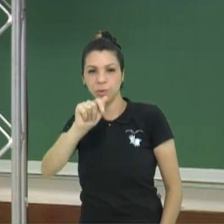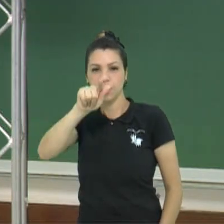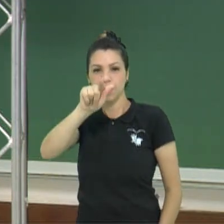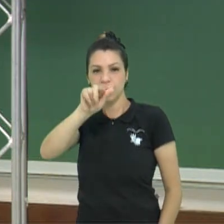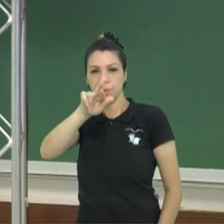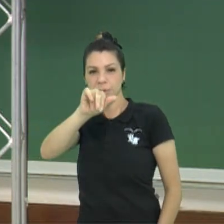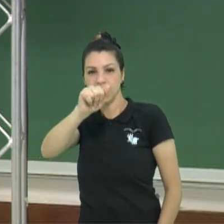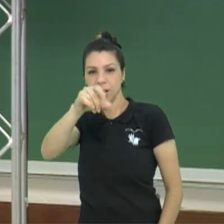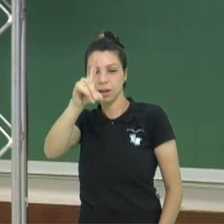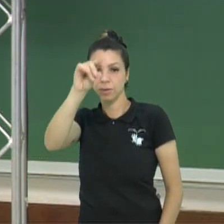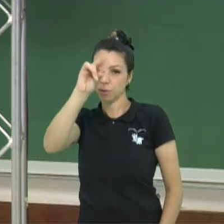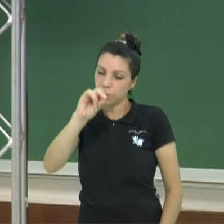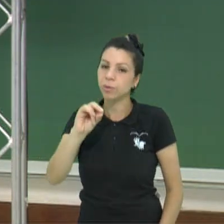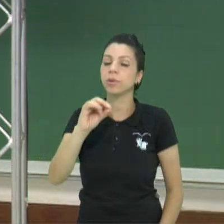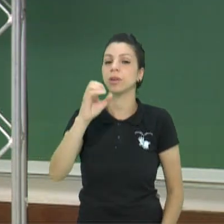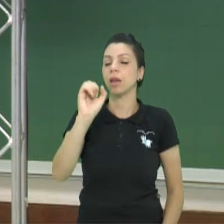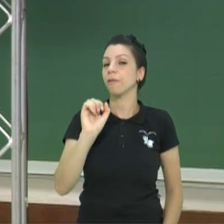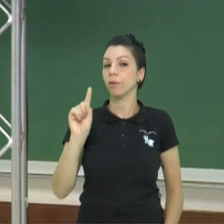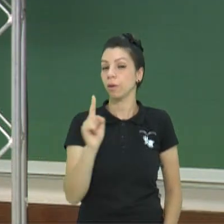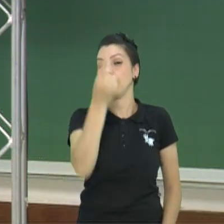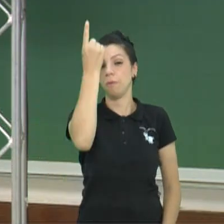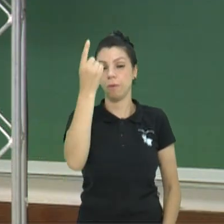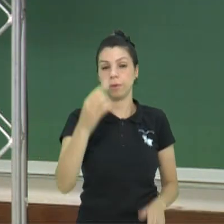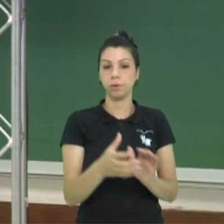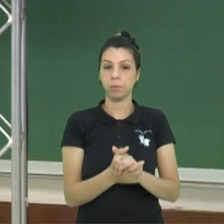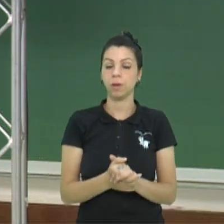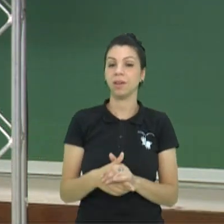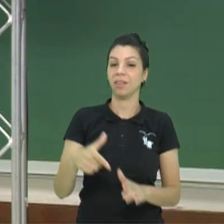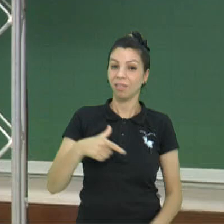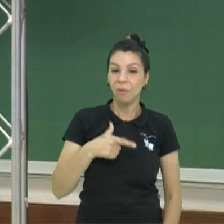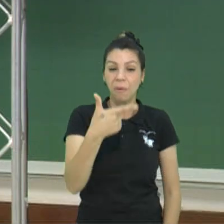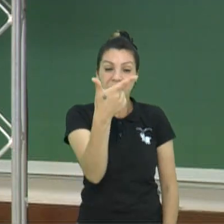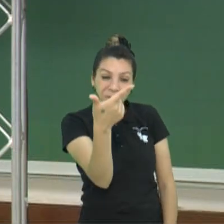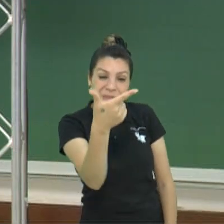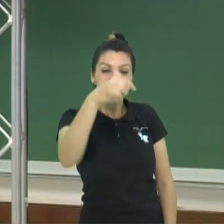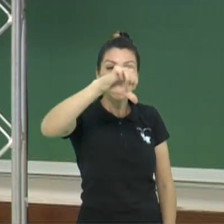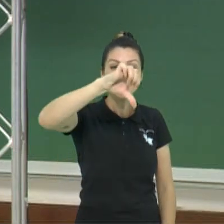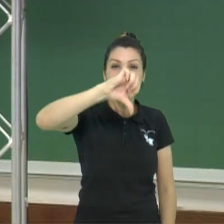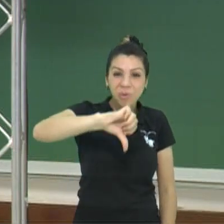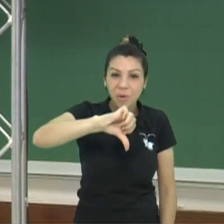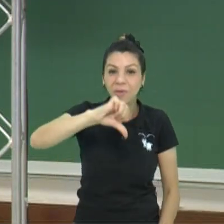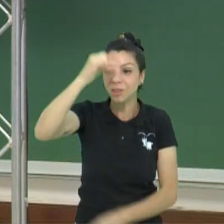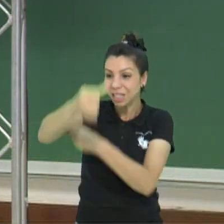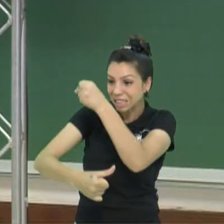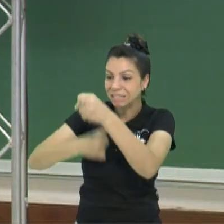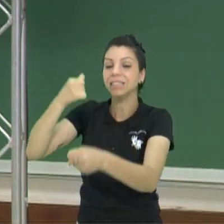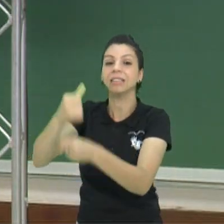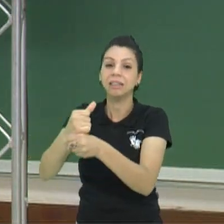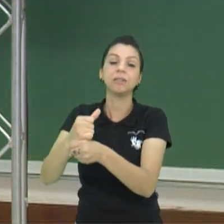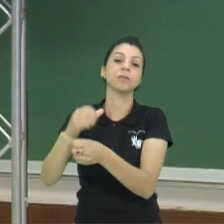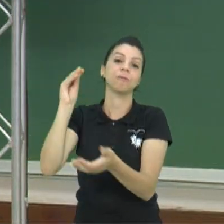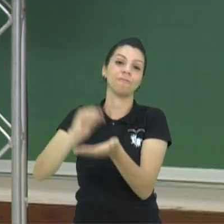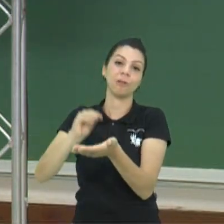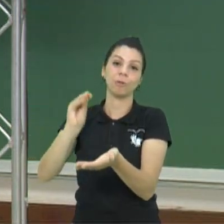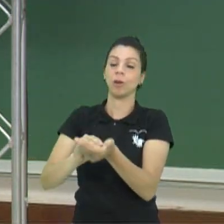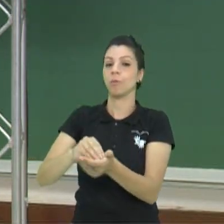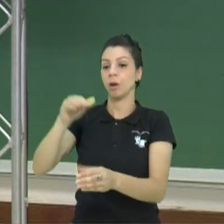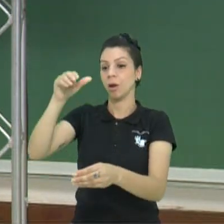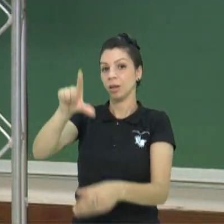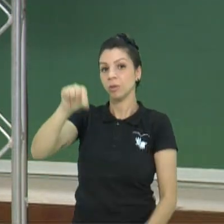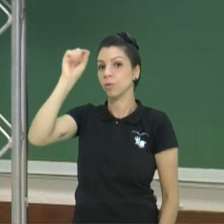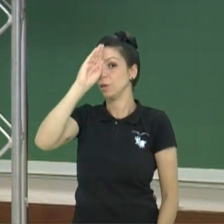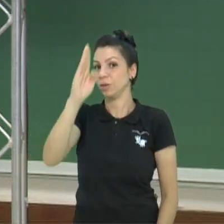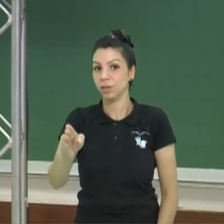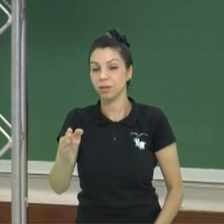diretamente um presidente. Eram 29 anos. sem essa escolha direta. Foram